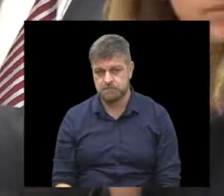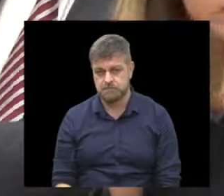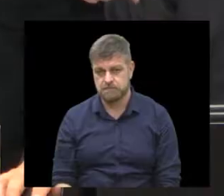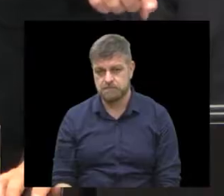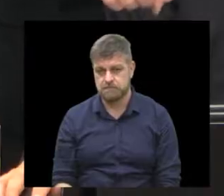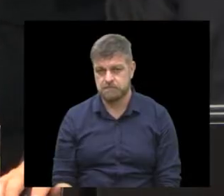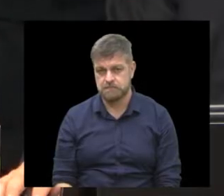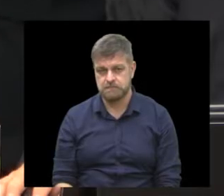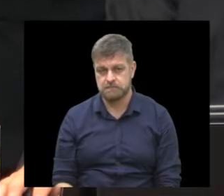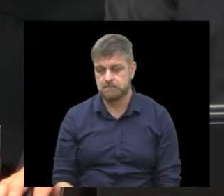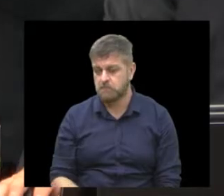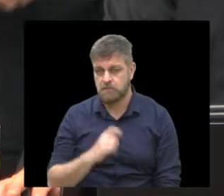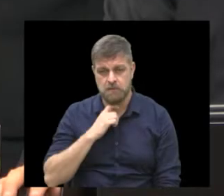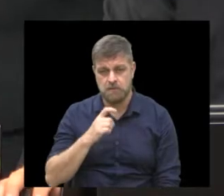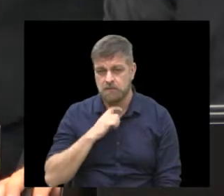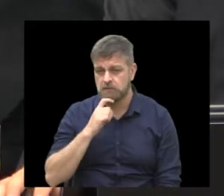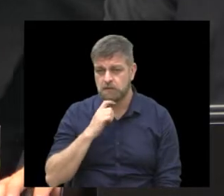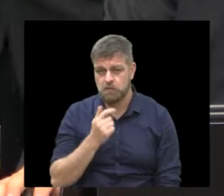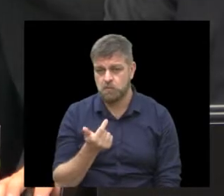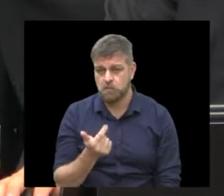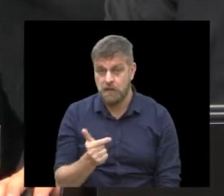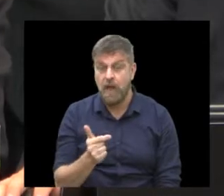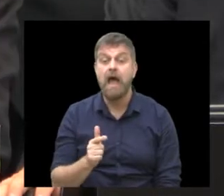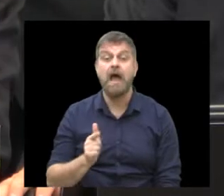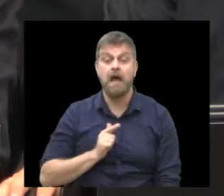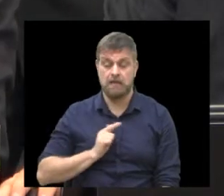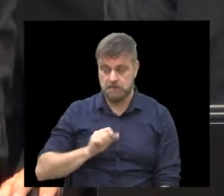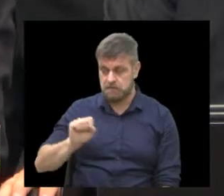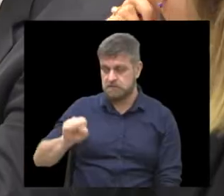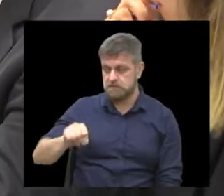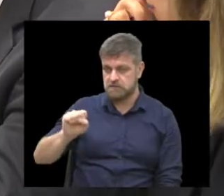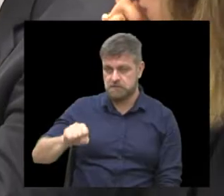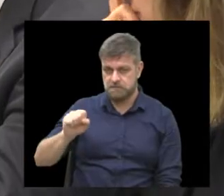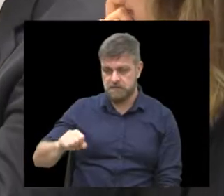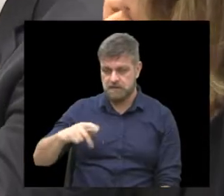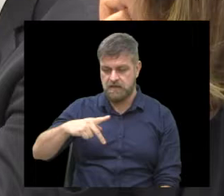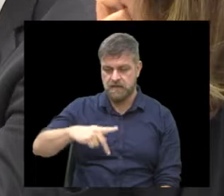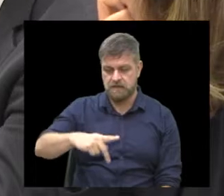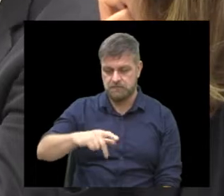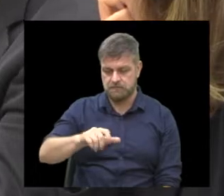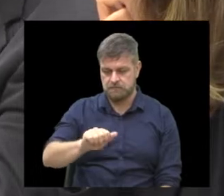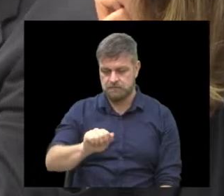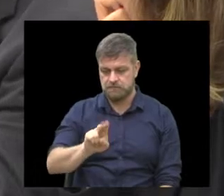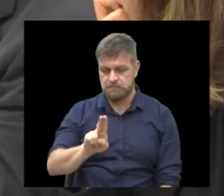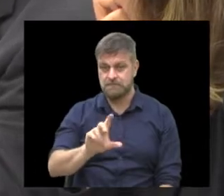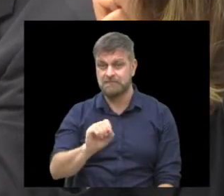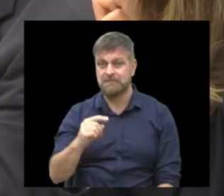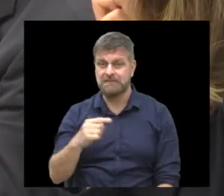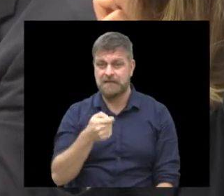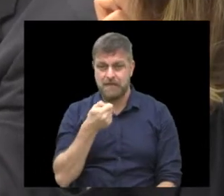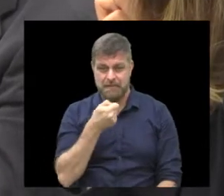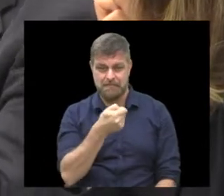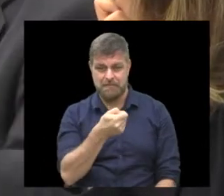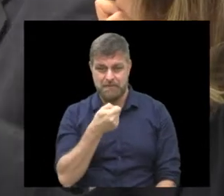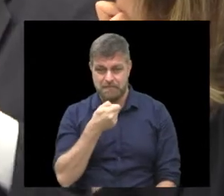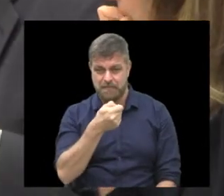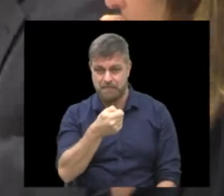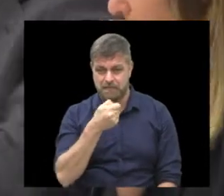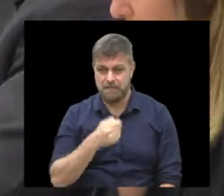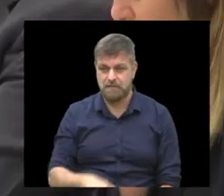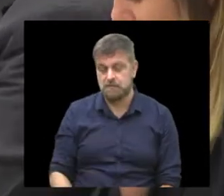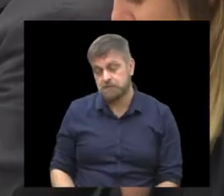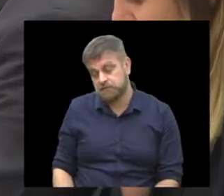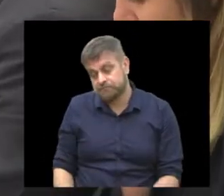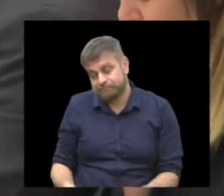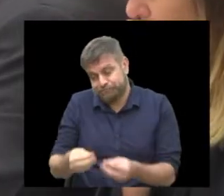Não, senhor presidente. O vereador Paulo Galtério. O vereador Paulo Galtério está dando entrevista nesse momento, portanto,